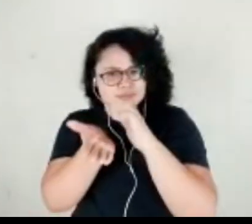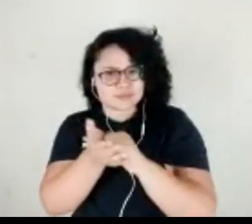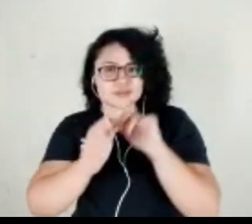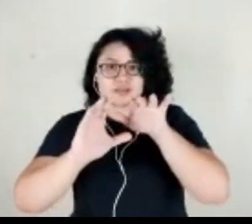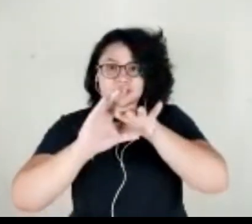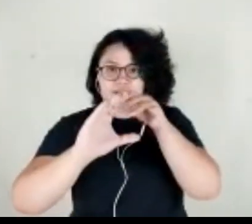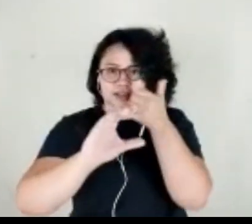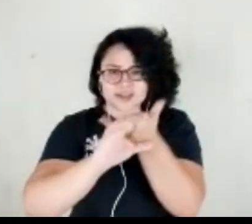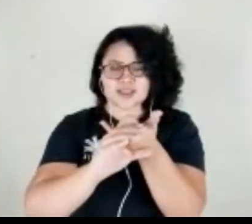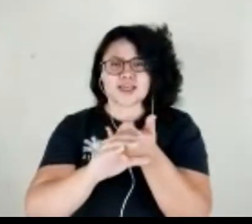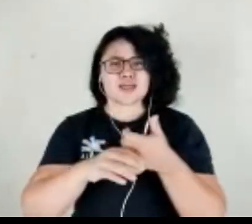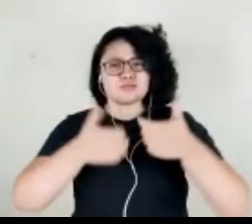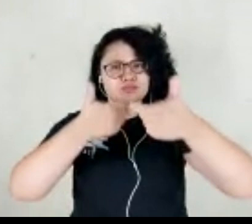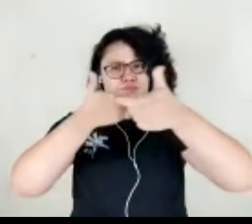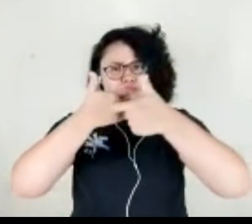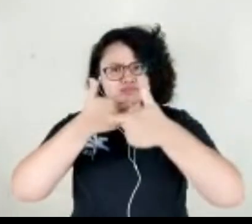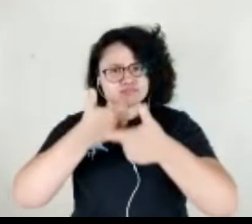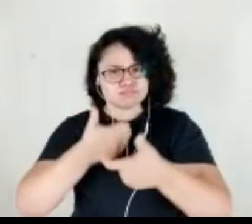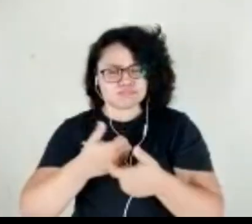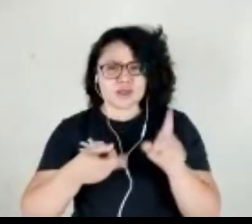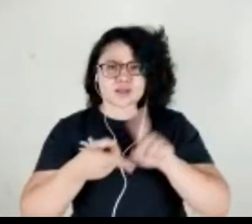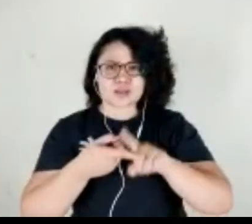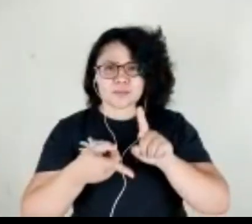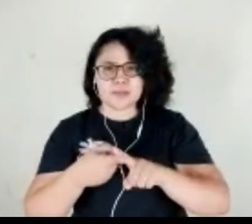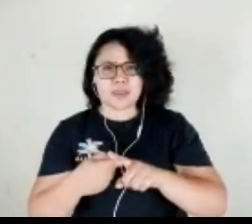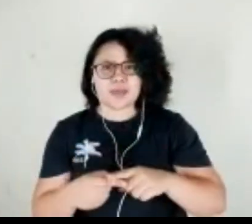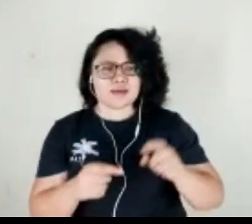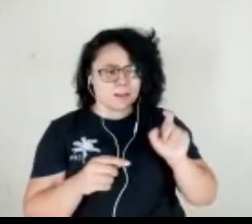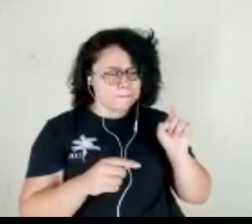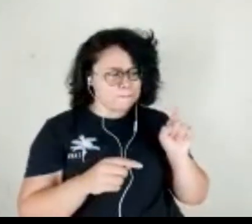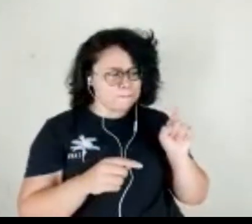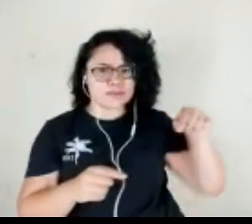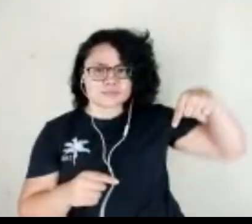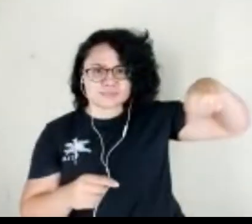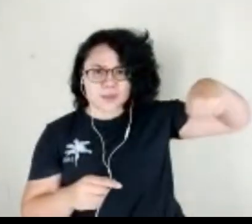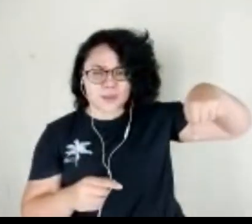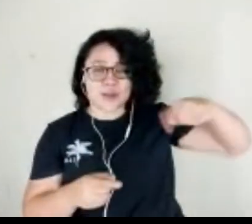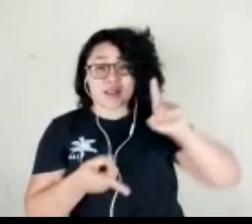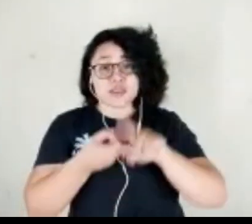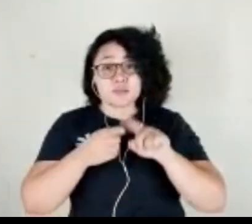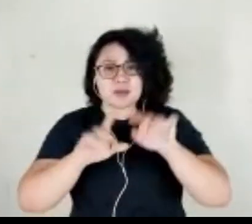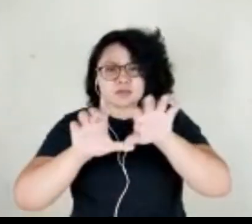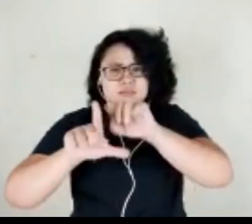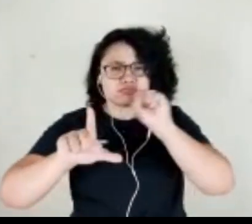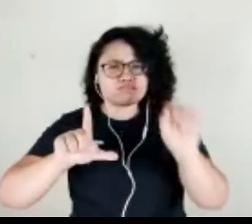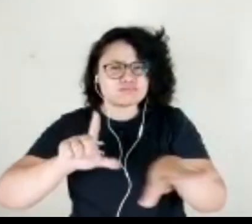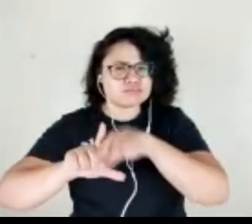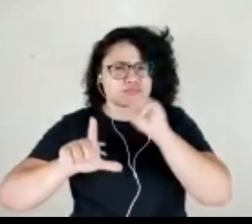Então se inscreva no canal, dê o seu like, ativa o sininho e